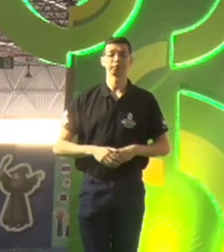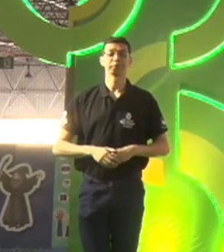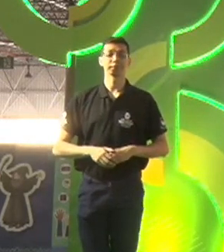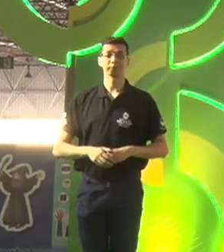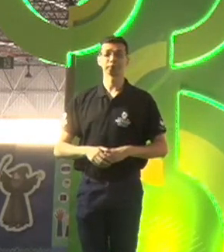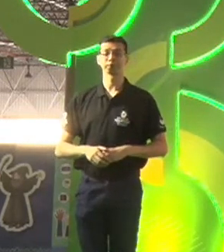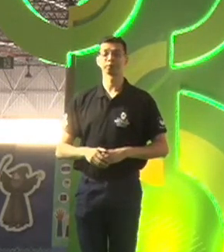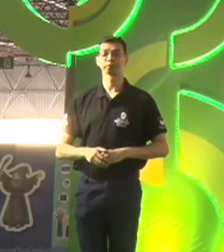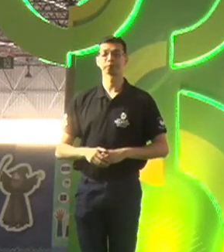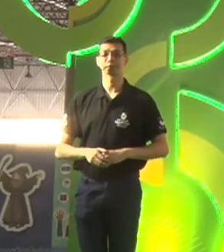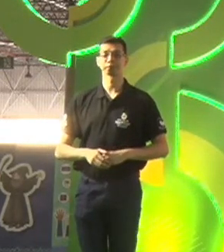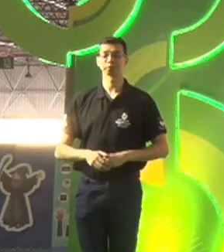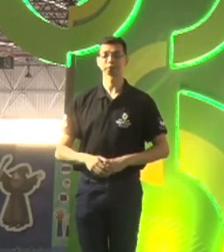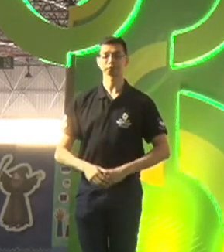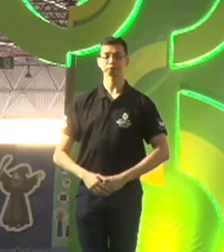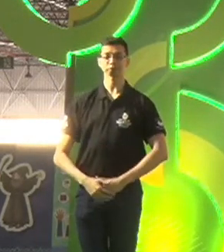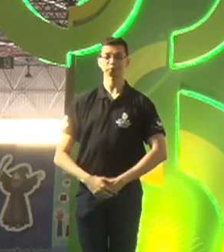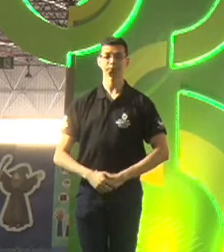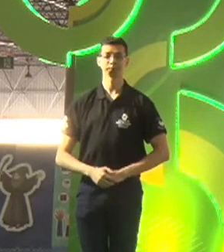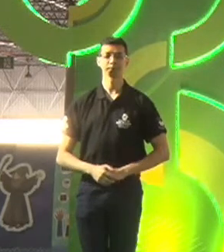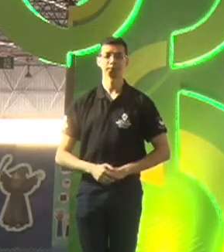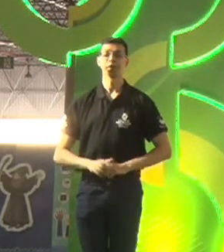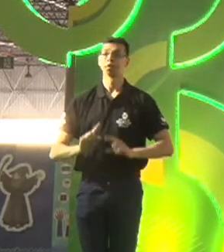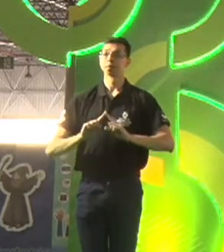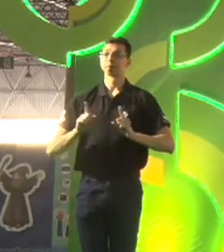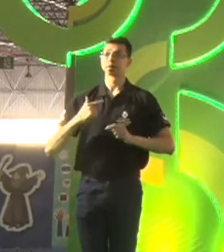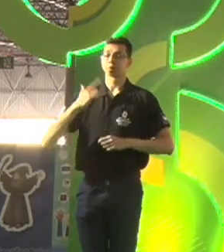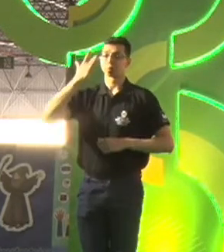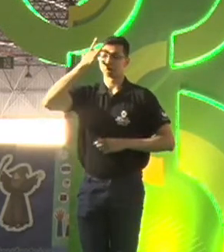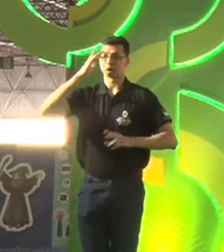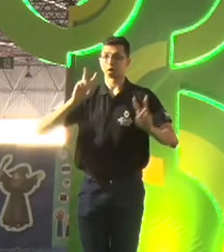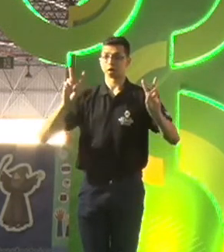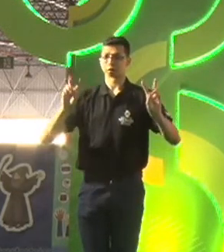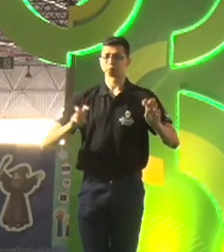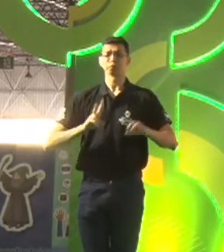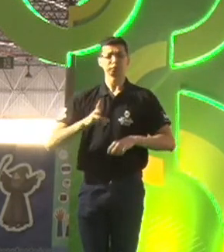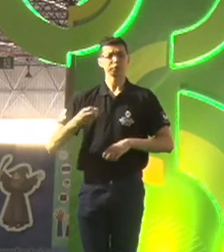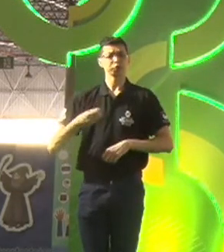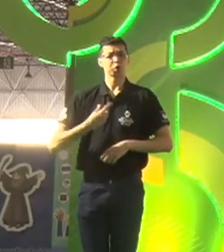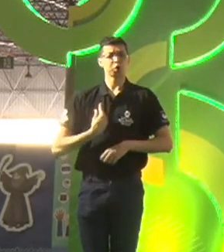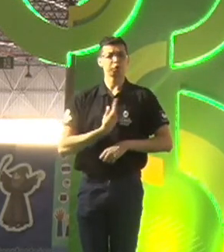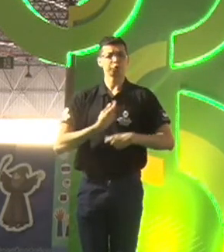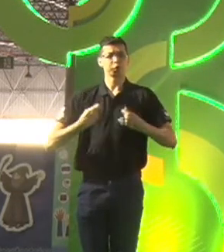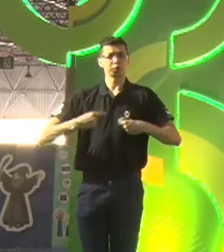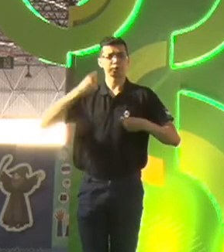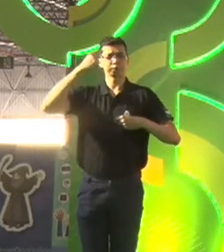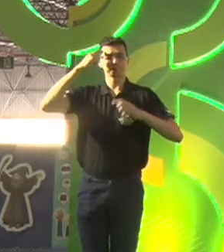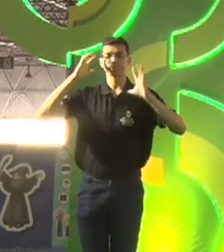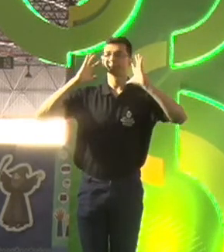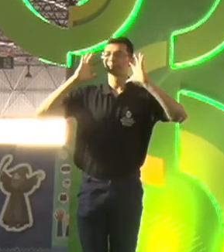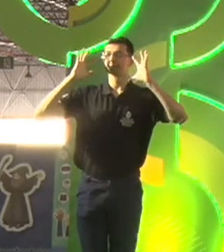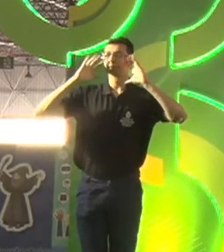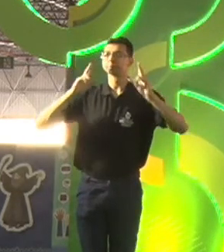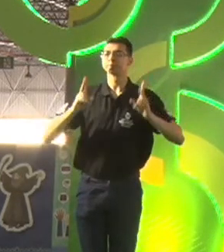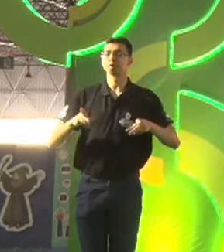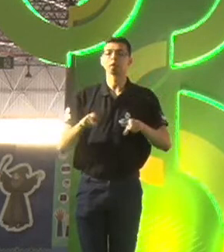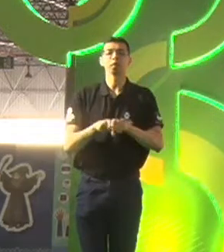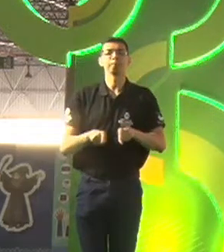né mas eu acho que são um tópico muito atual que a gente precisa muito refletir também sobre